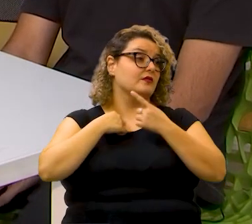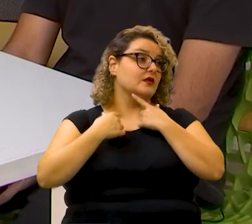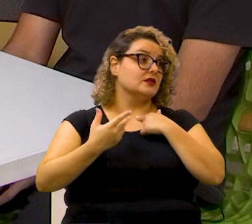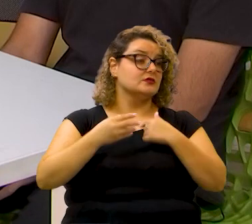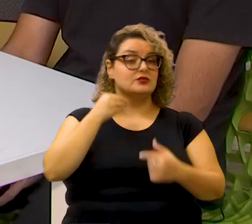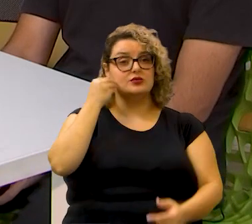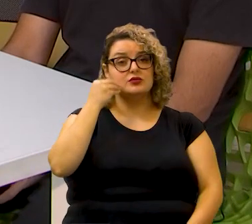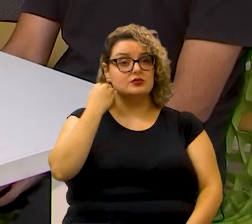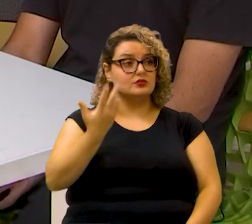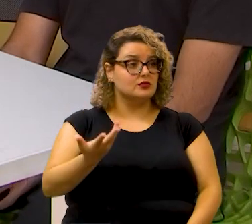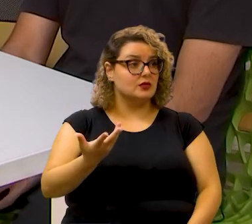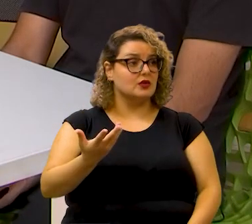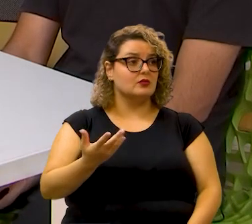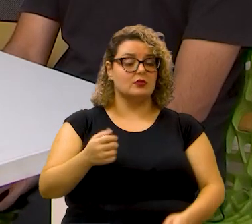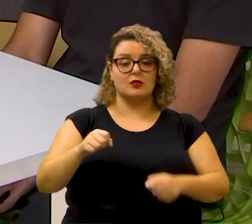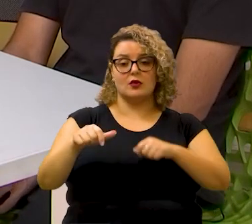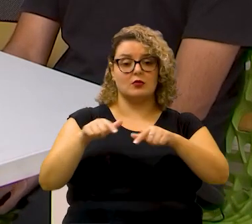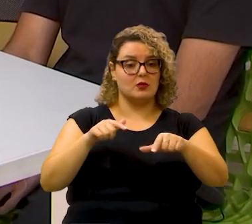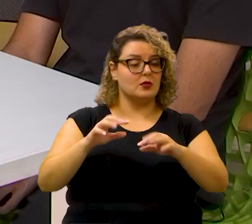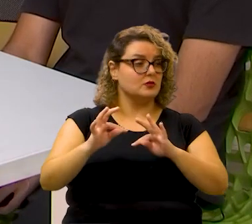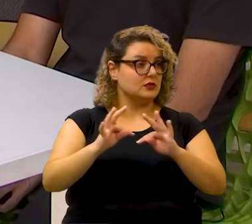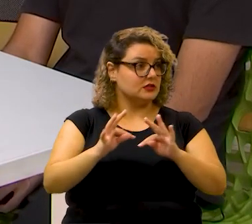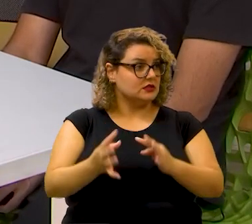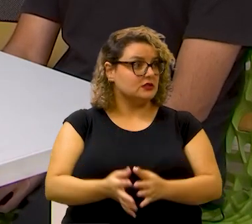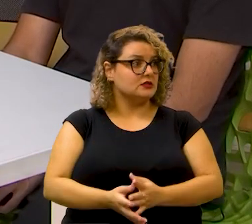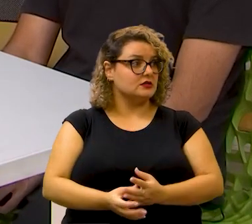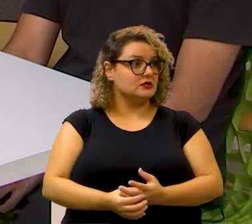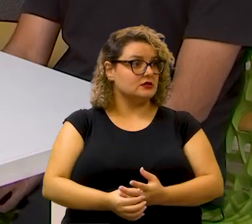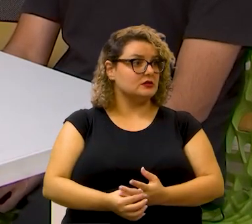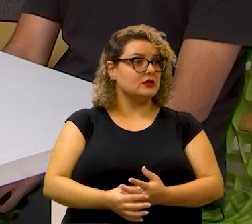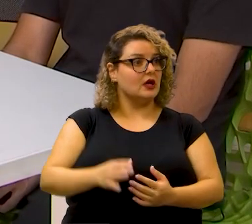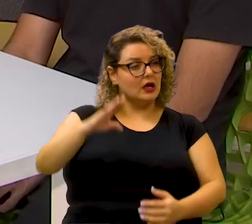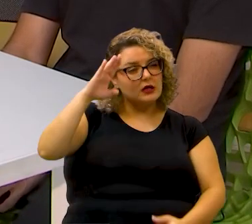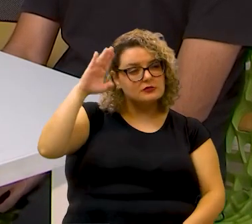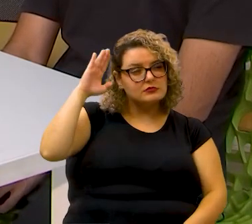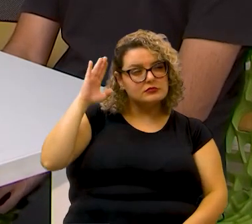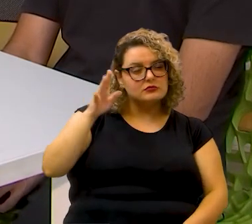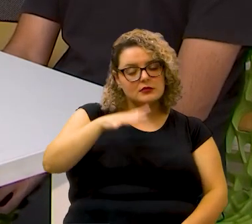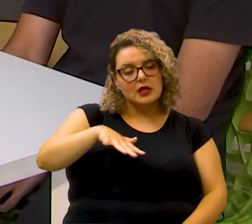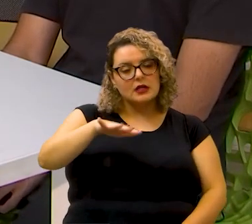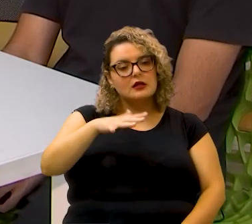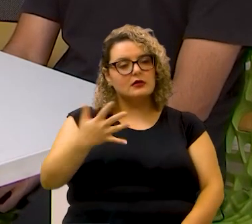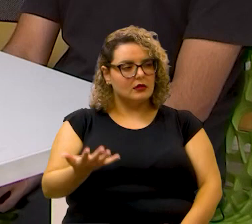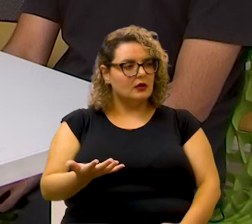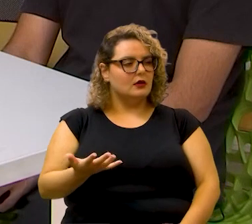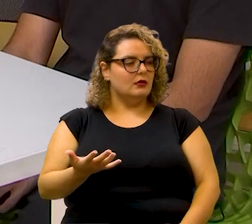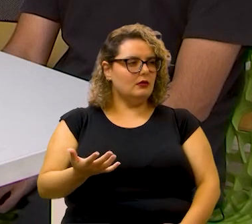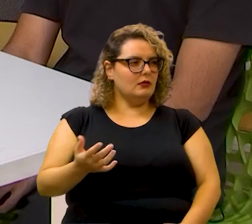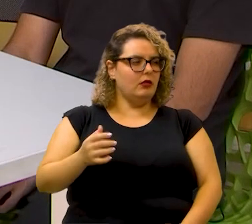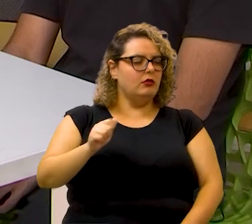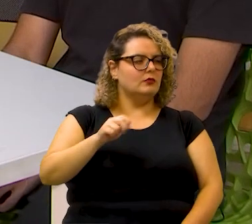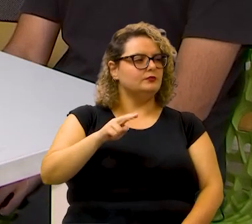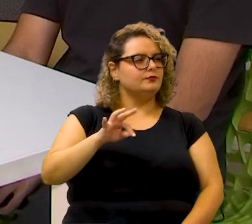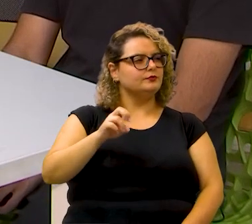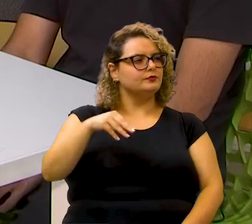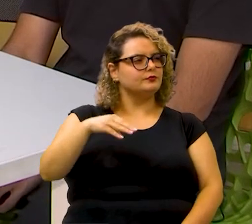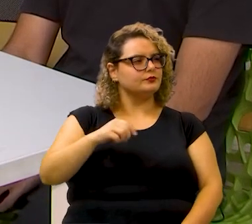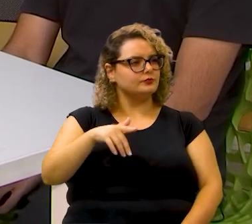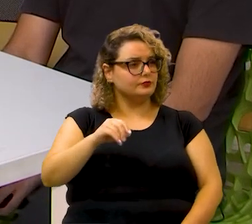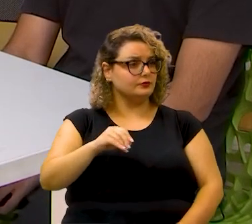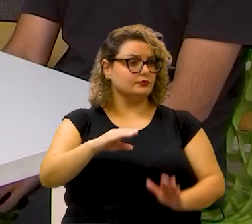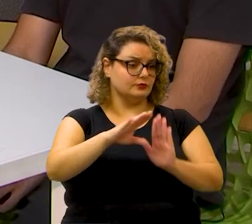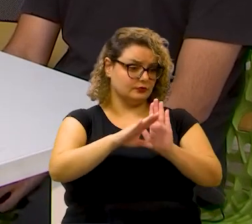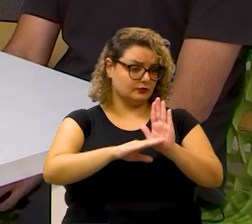uma vontade de experienciar uma formação mais técnica, acadêmica mais voltada para essa área de tanto automação